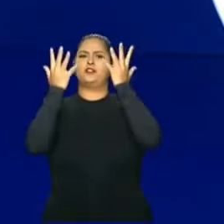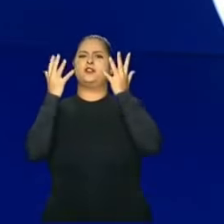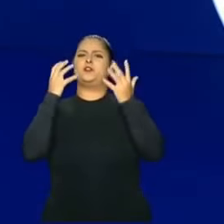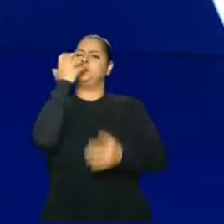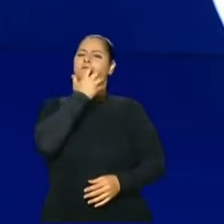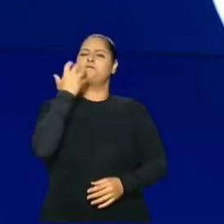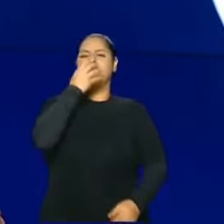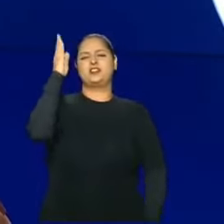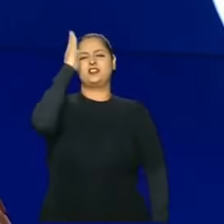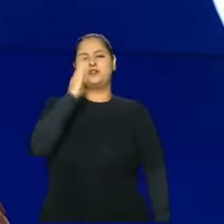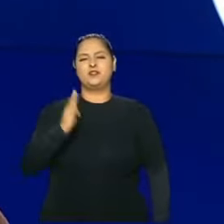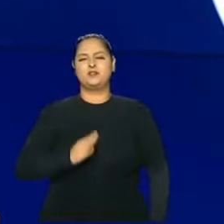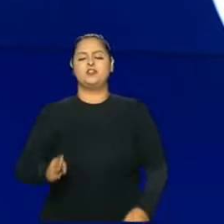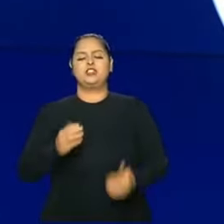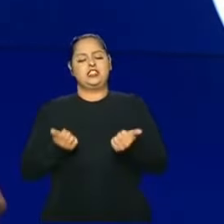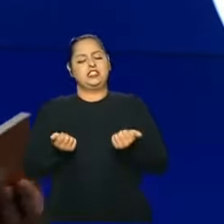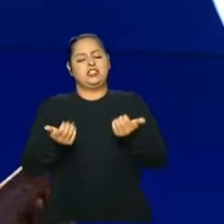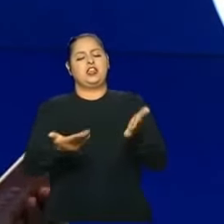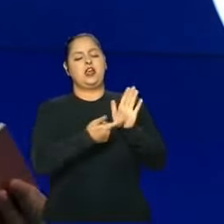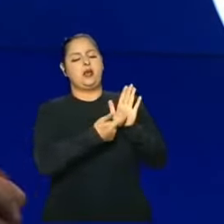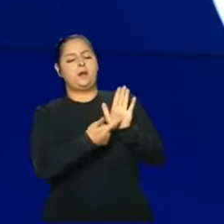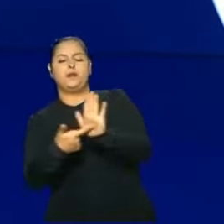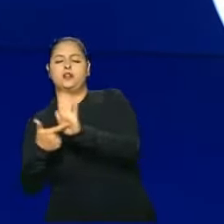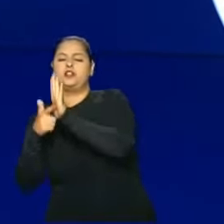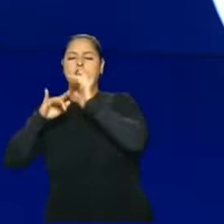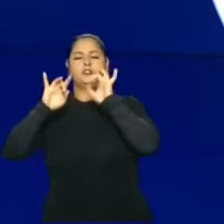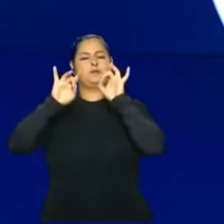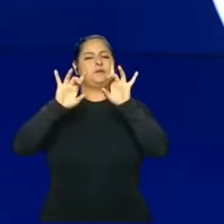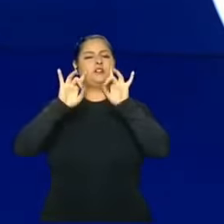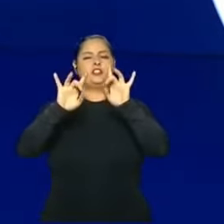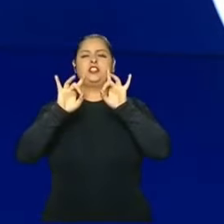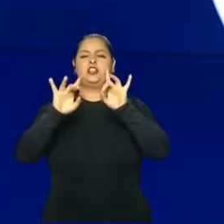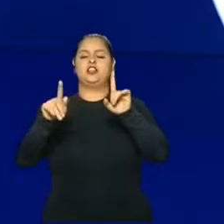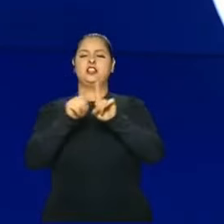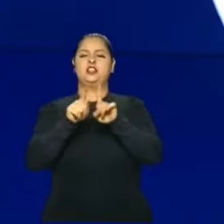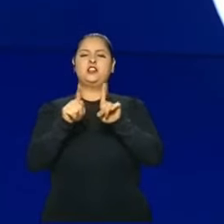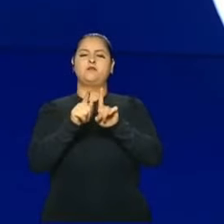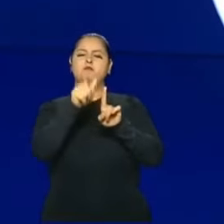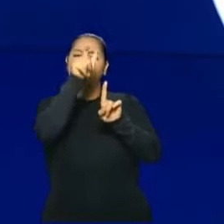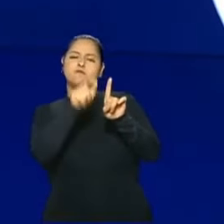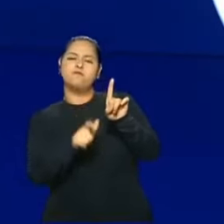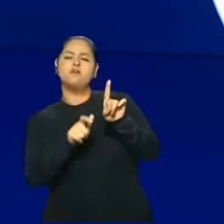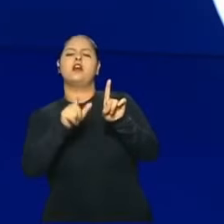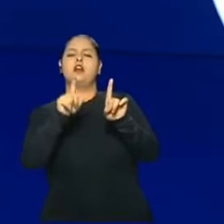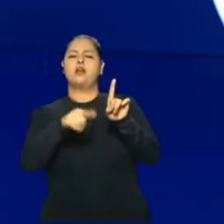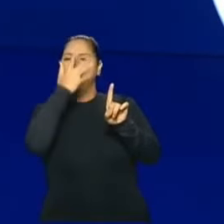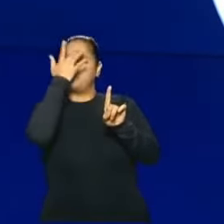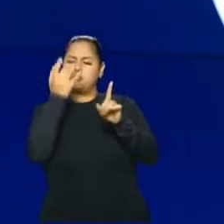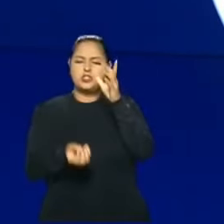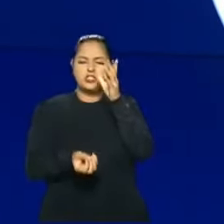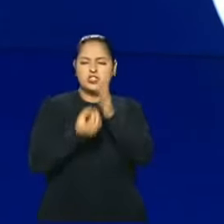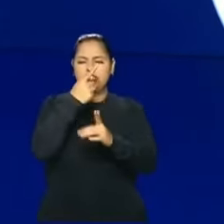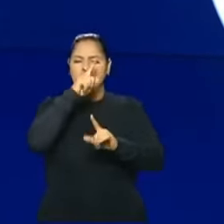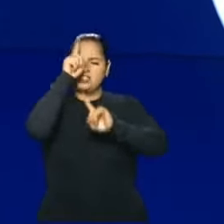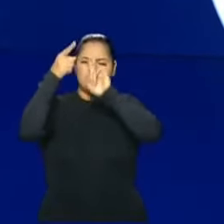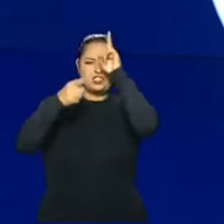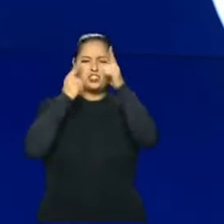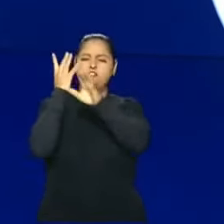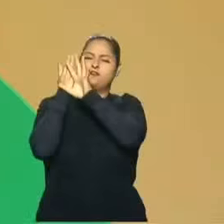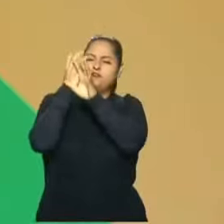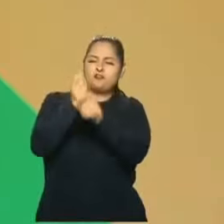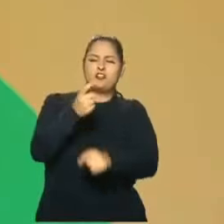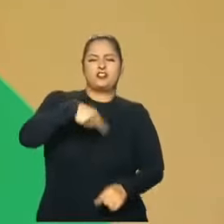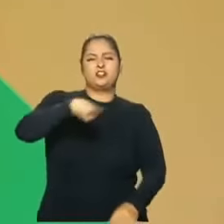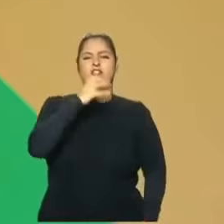brasileira, oferecendo apresentações especiais, dedicadas a compositores e instrumentistas que fazem a história da nossa música.